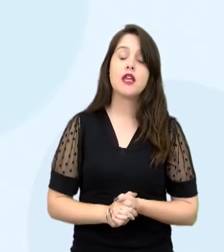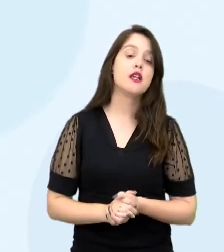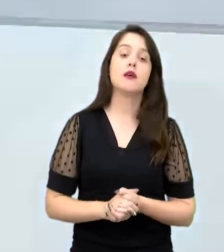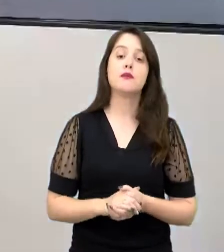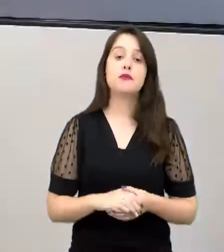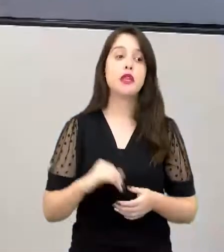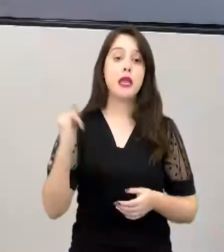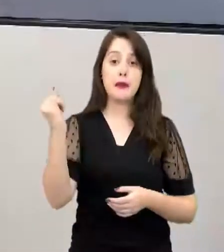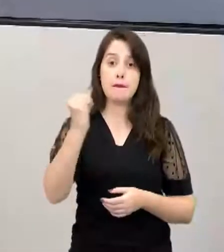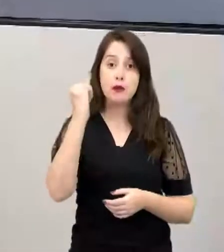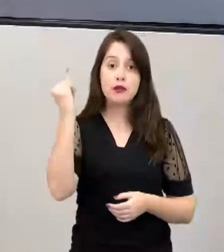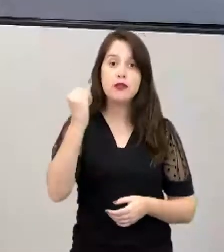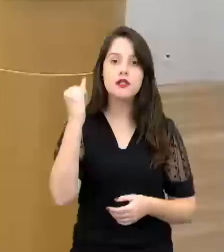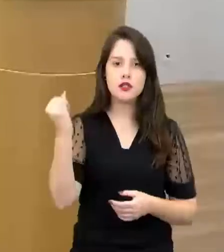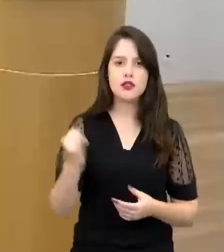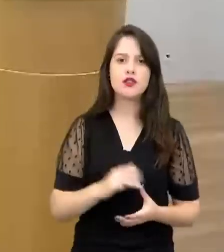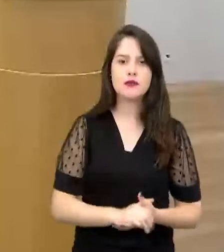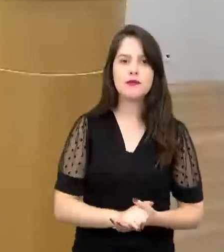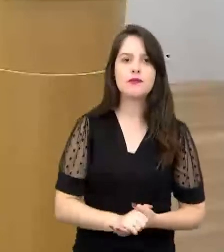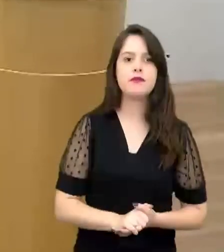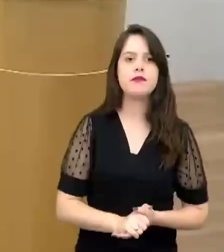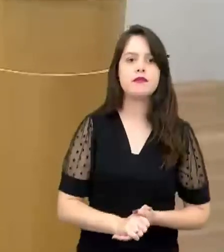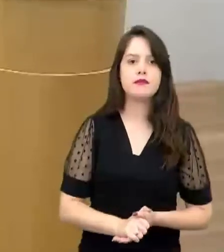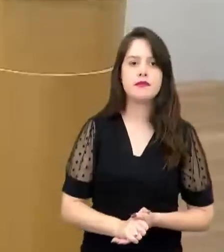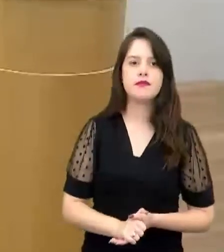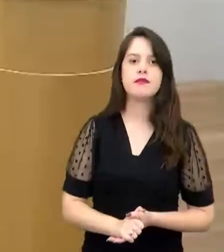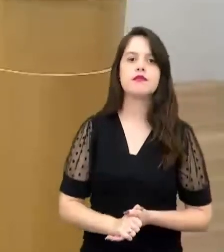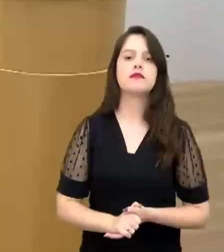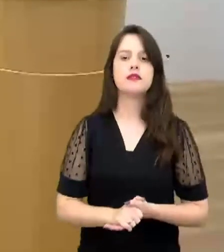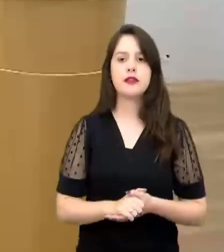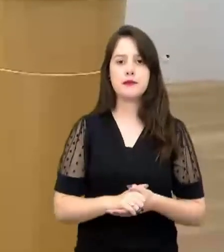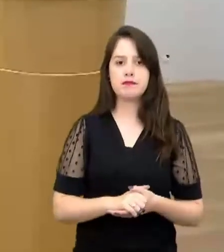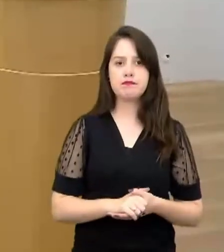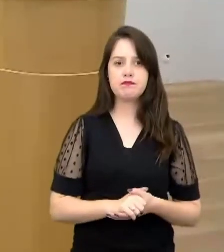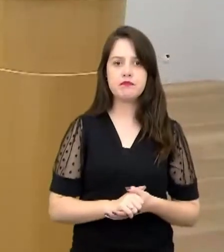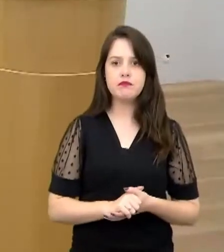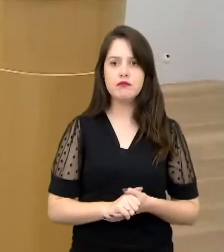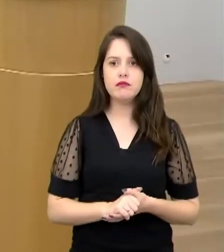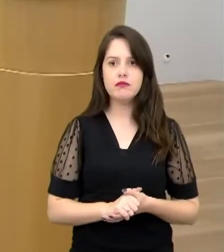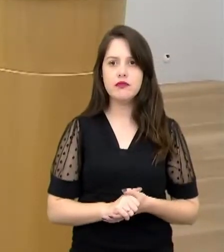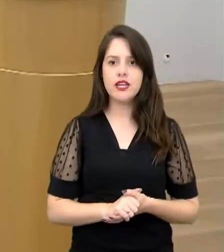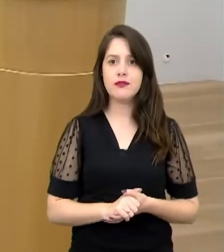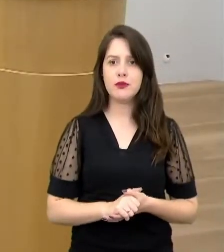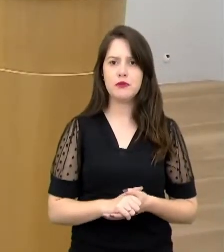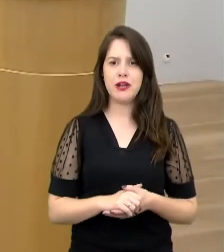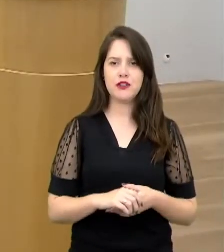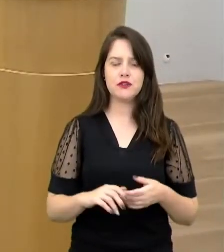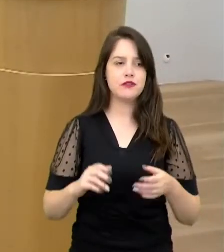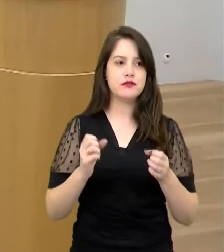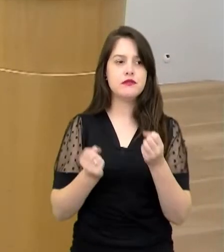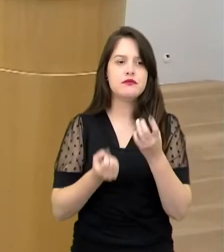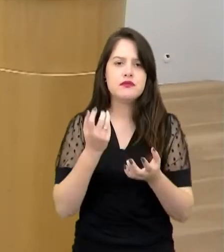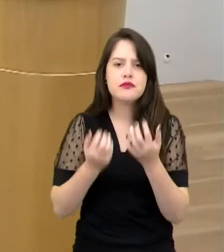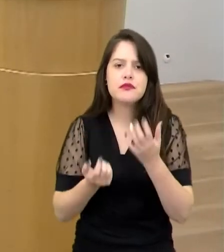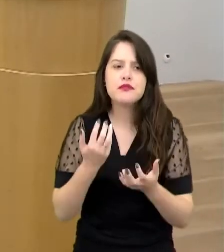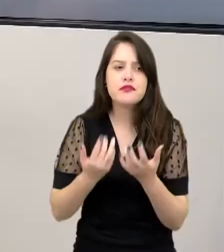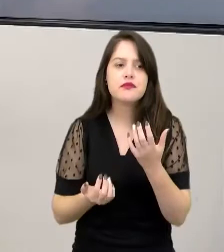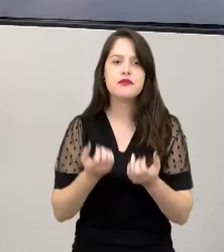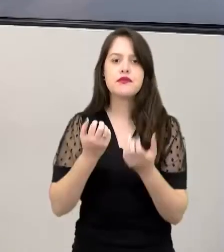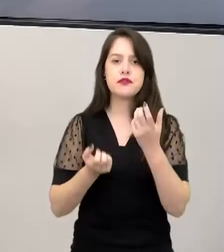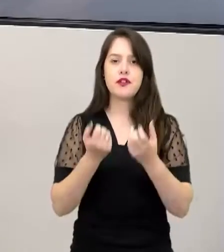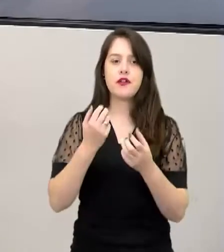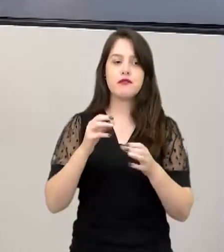super importante. Porque com fogo você faz, né? Exatamente. Tem várias atividades que você vai com fogo, esquentar a comida, né? Isso, que aí